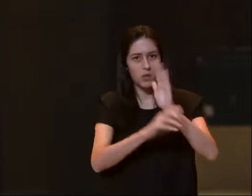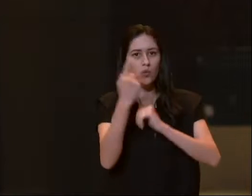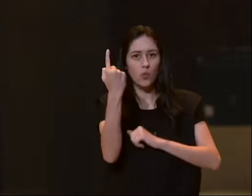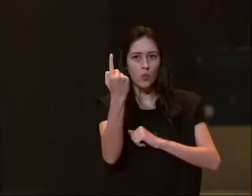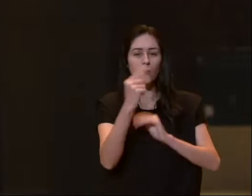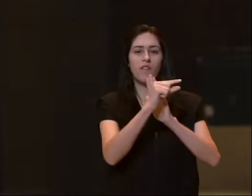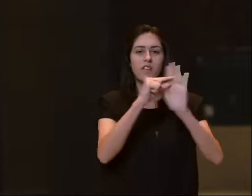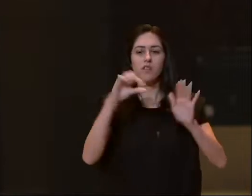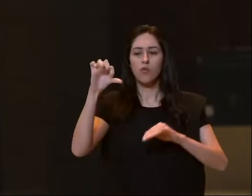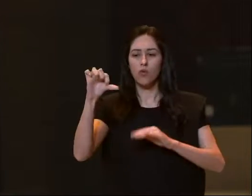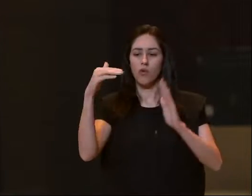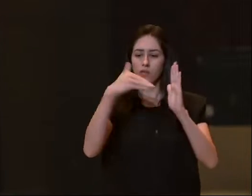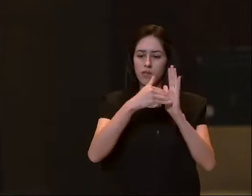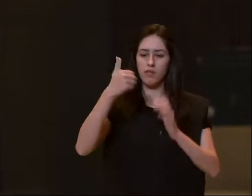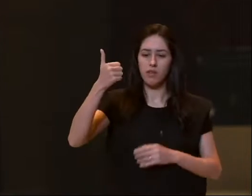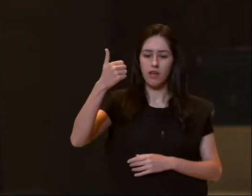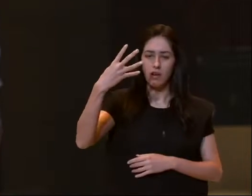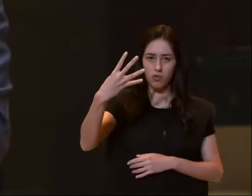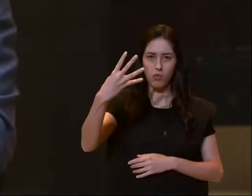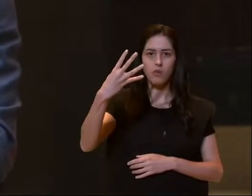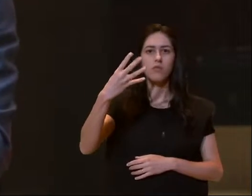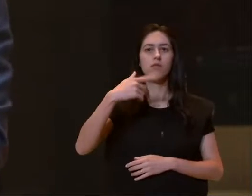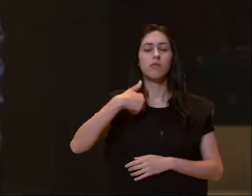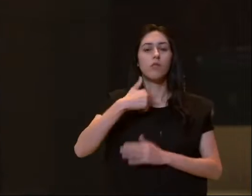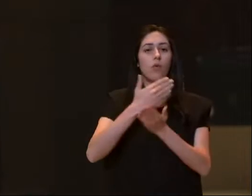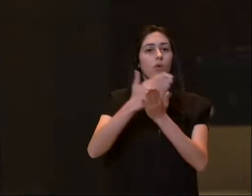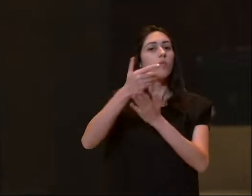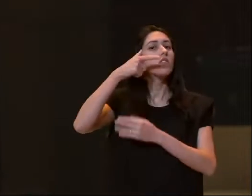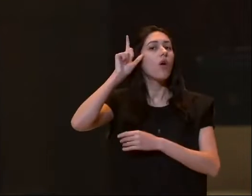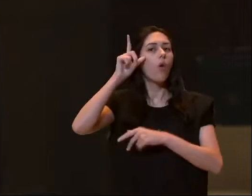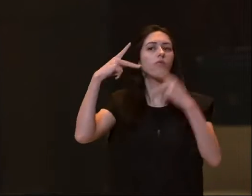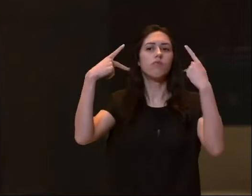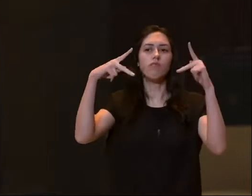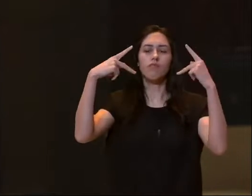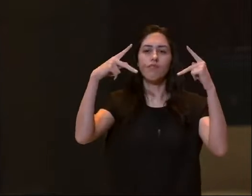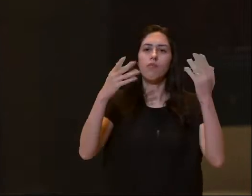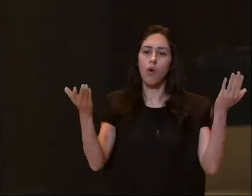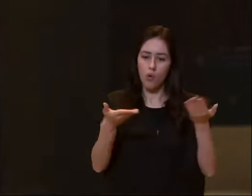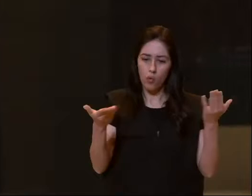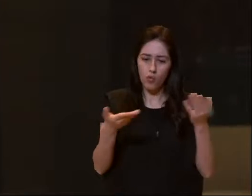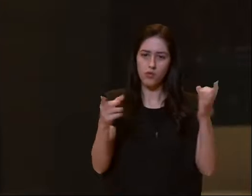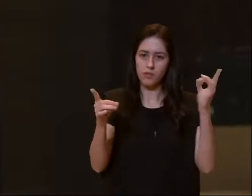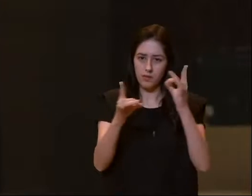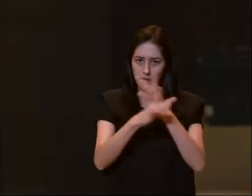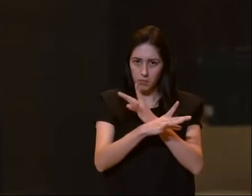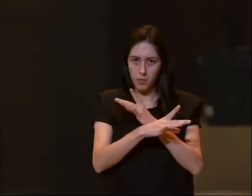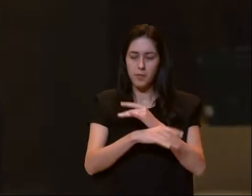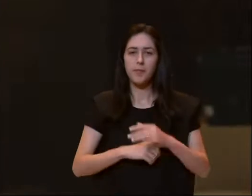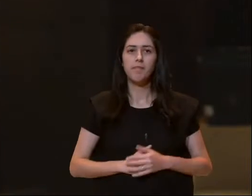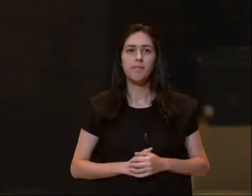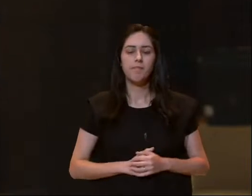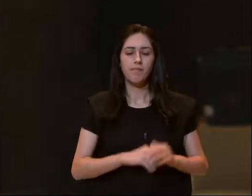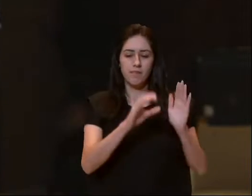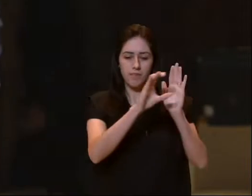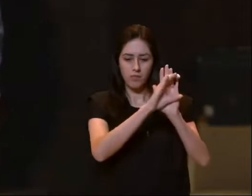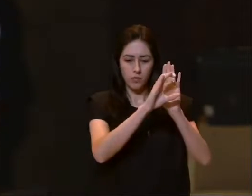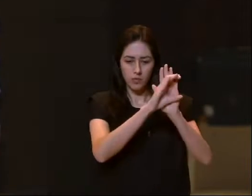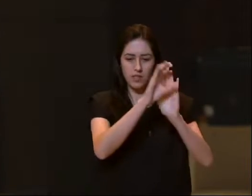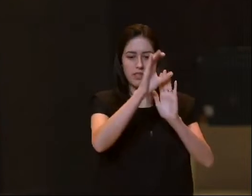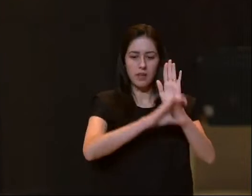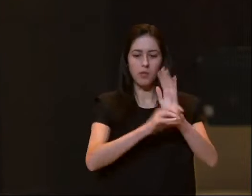a 14. Eu comecei ontem essa mensagem, quero terminá-la hoje. Colossenses